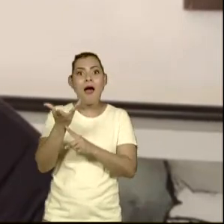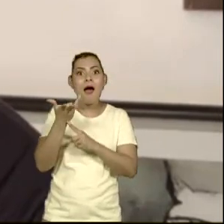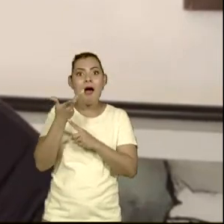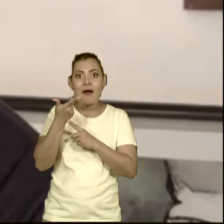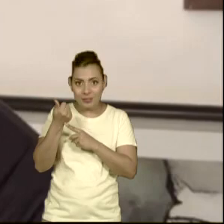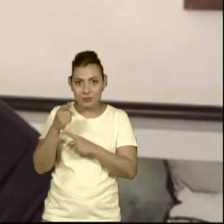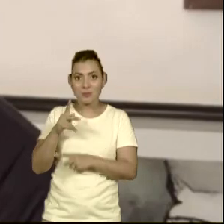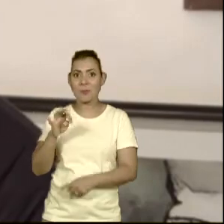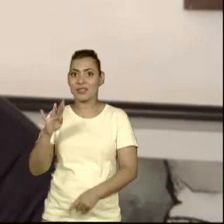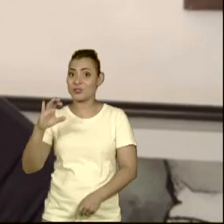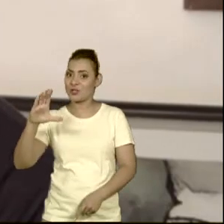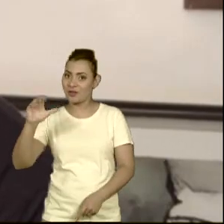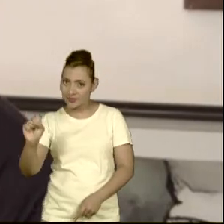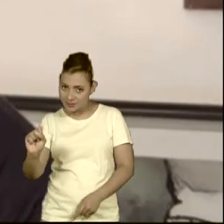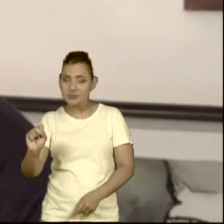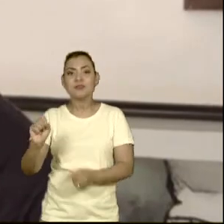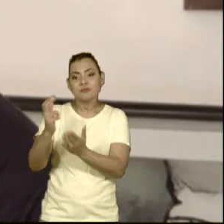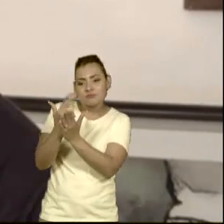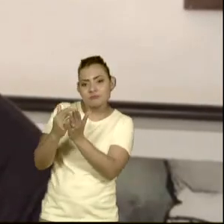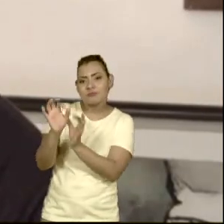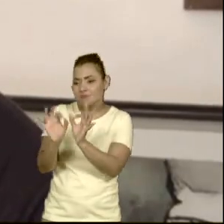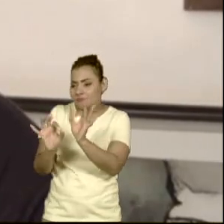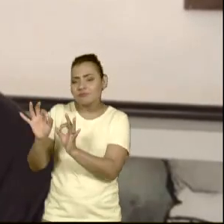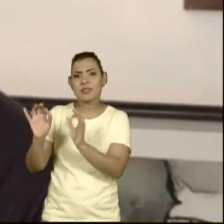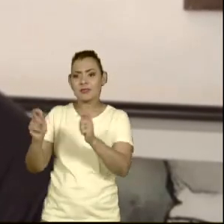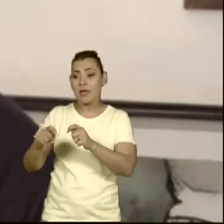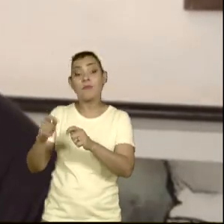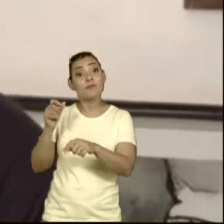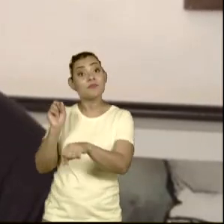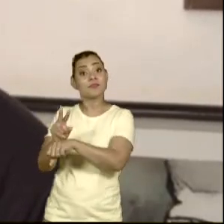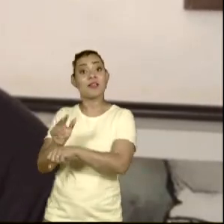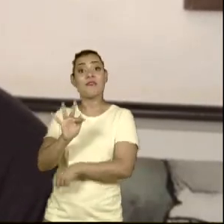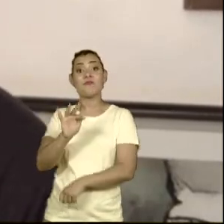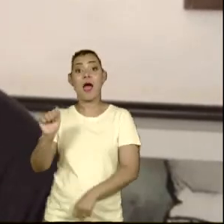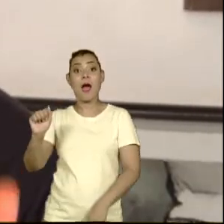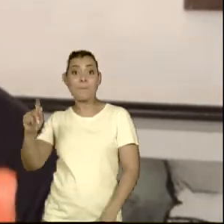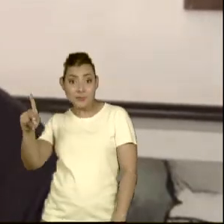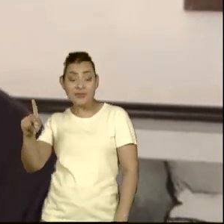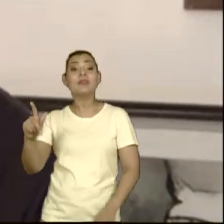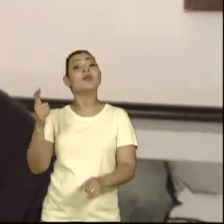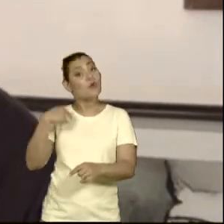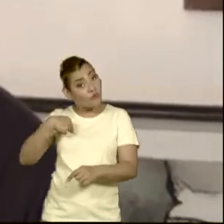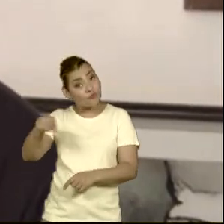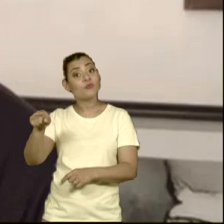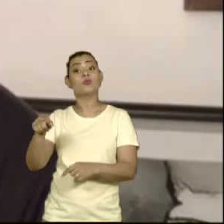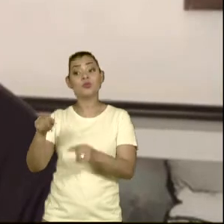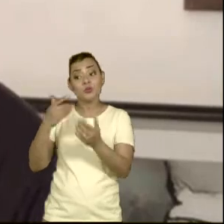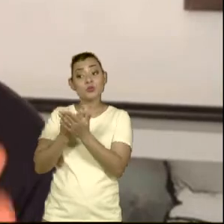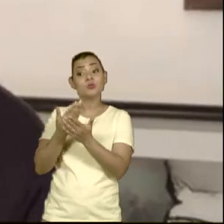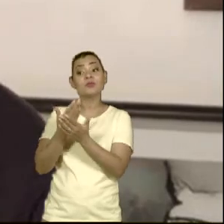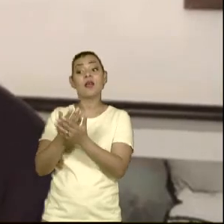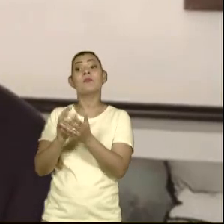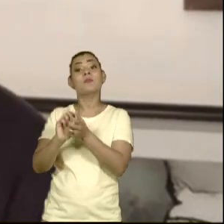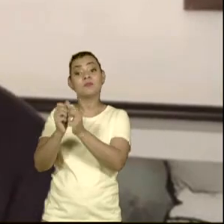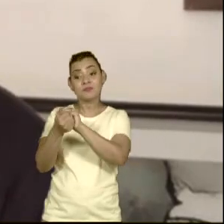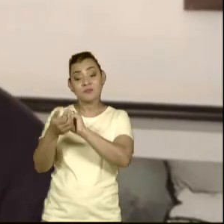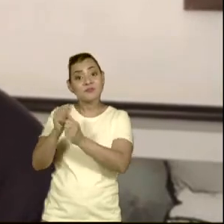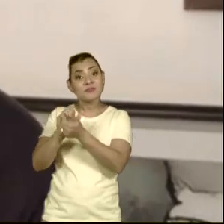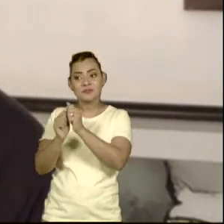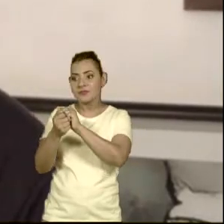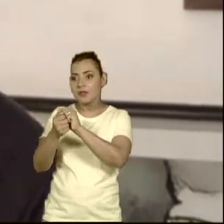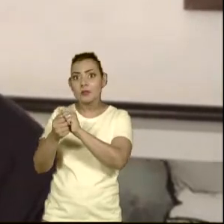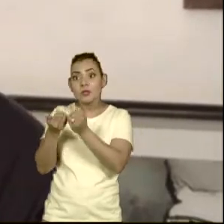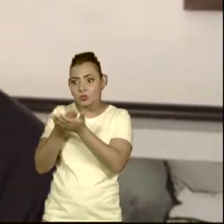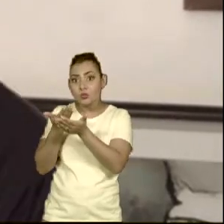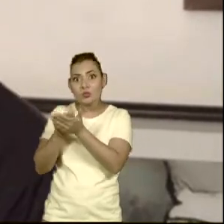artes plásticas. E prestei faculdade, entrei na FAAP, e fui estudar artes plásticas sem a menor ideia do que eu